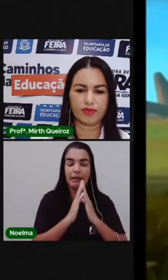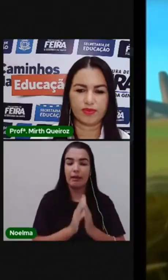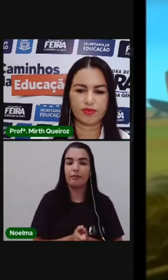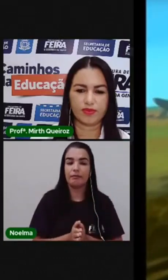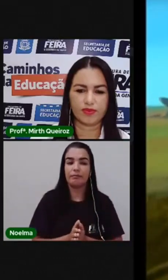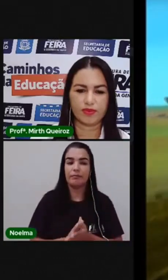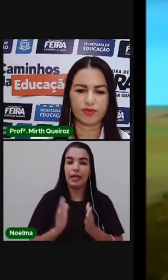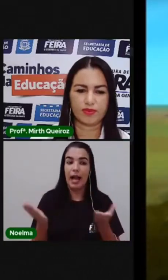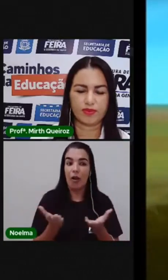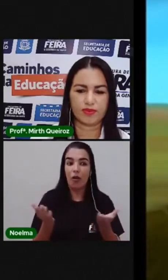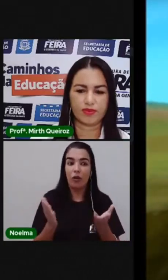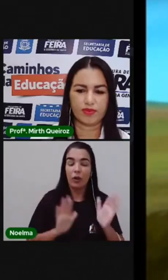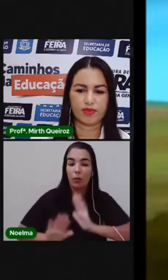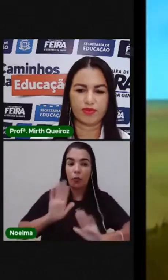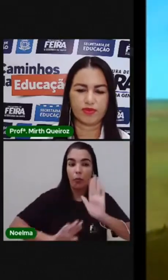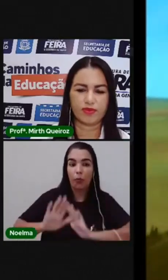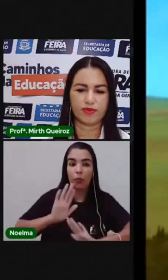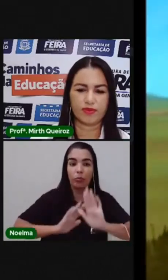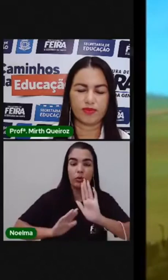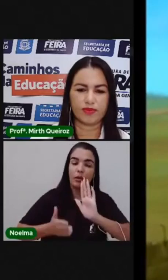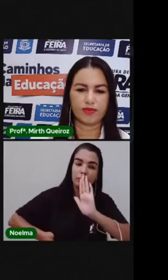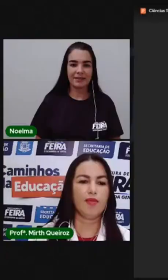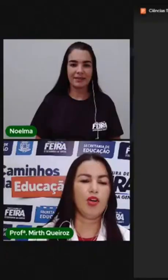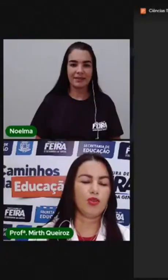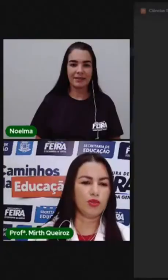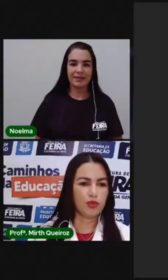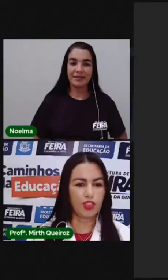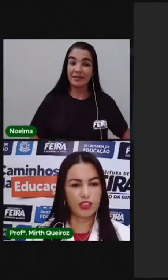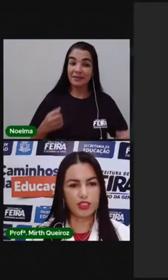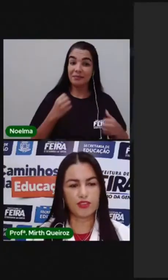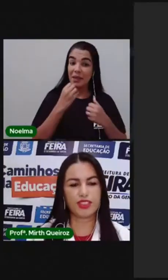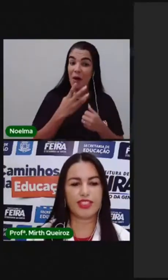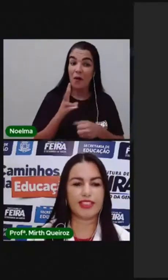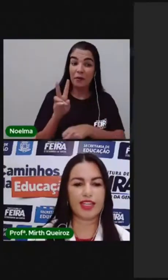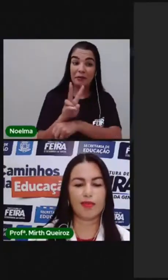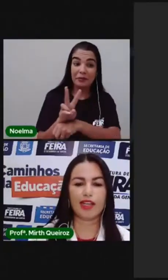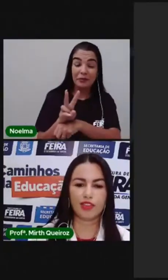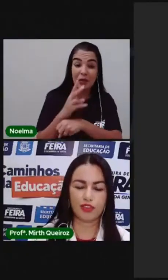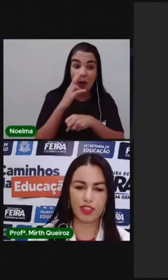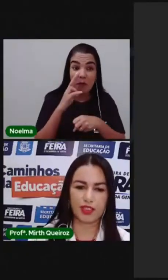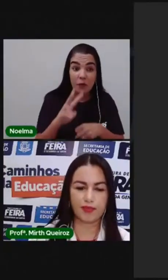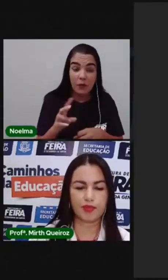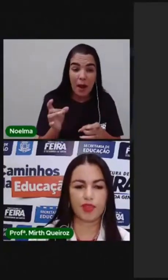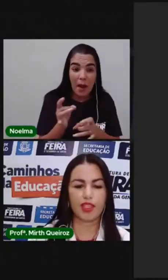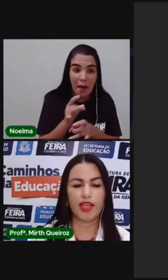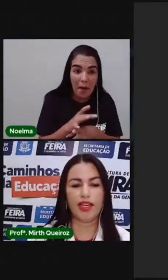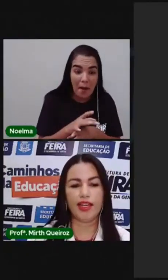essas carniceiras babonas e sardentas à vontade. Bom, o vídeo que vocês acabaram de